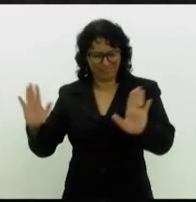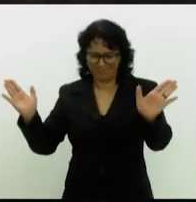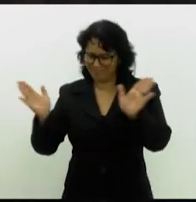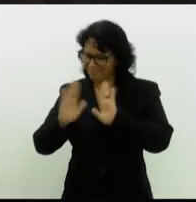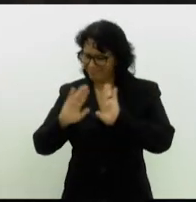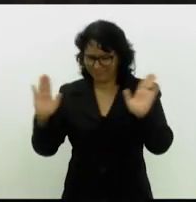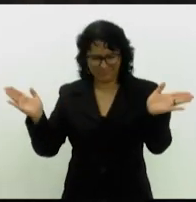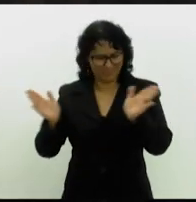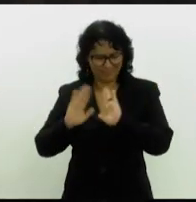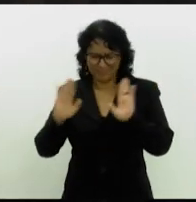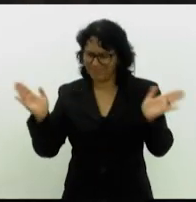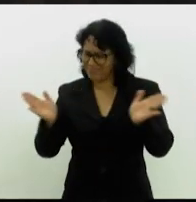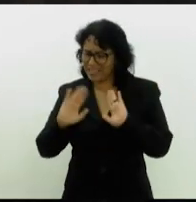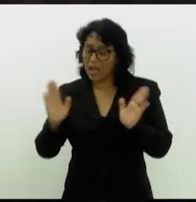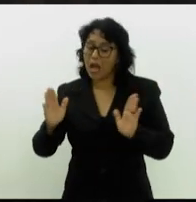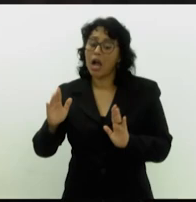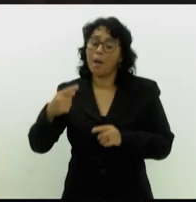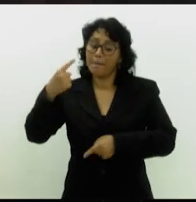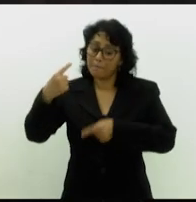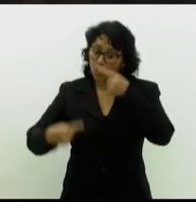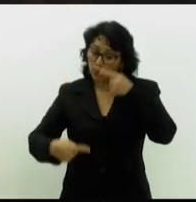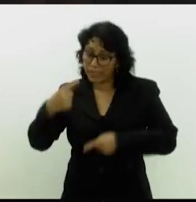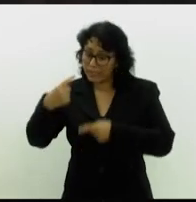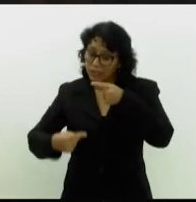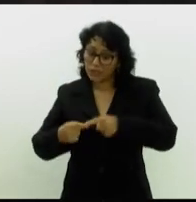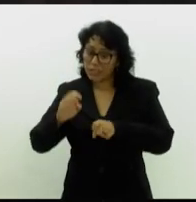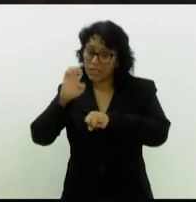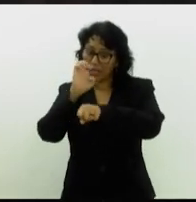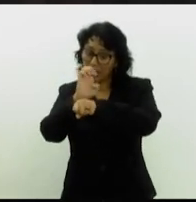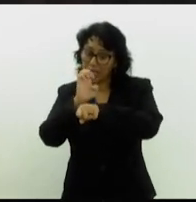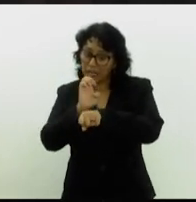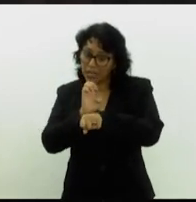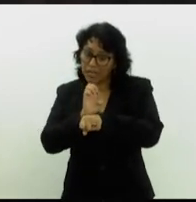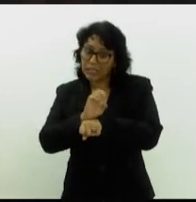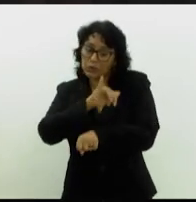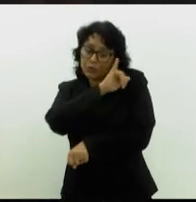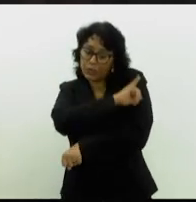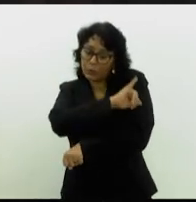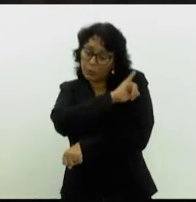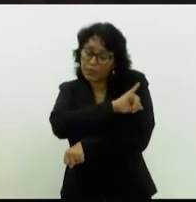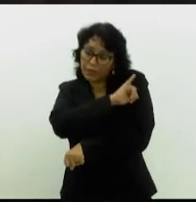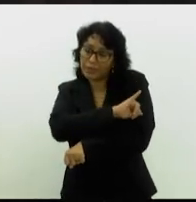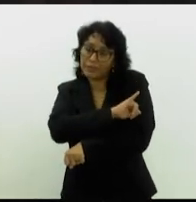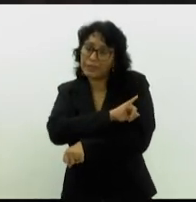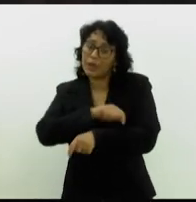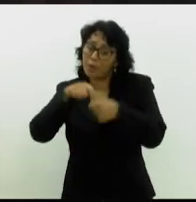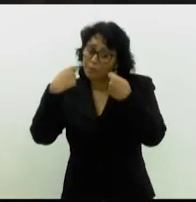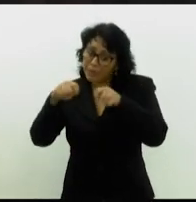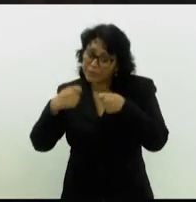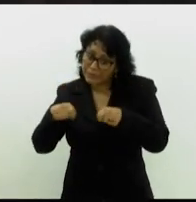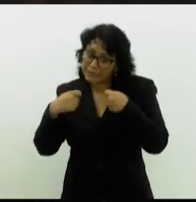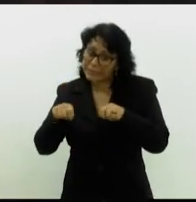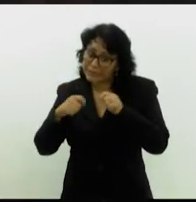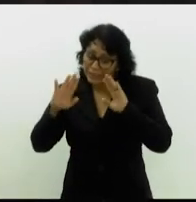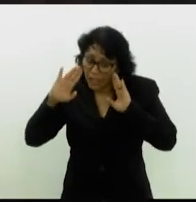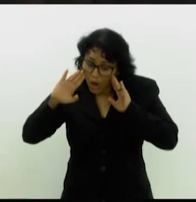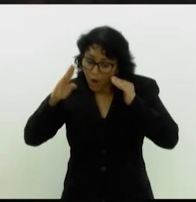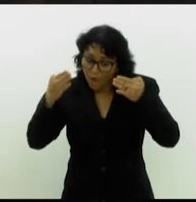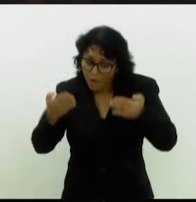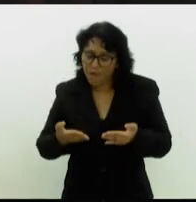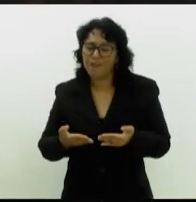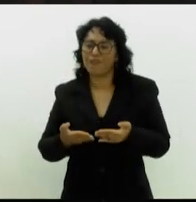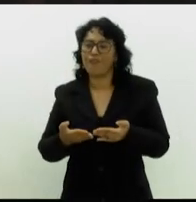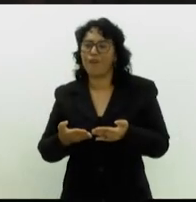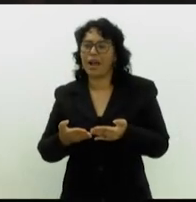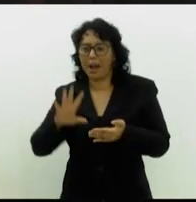porque governos passam e o estado é necessário que fique até